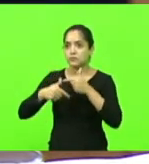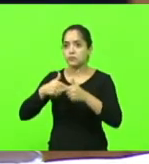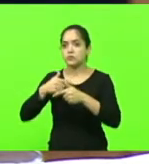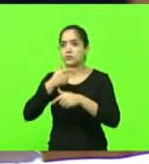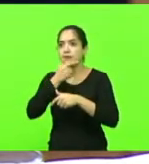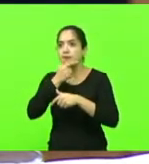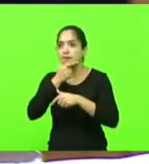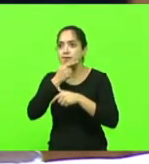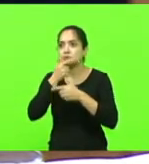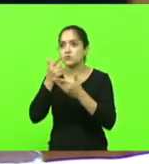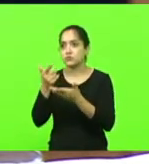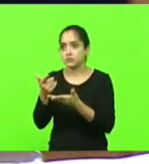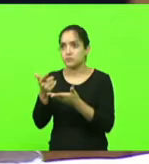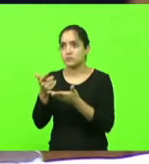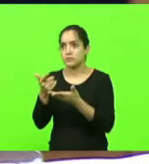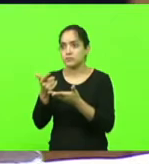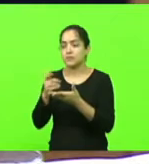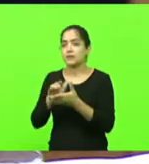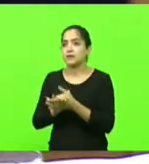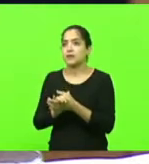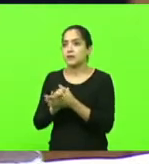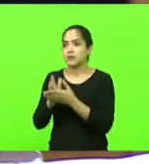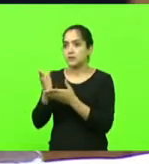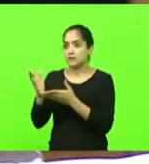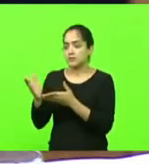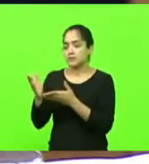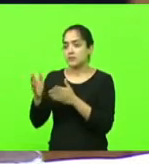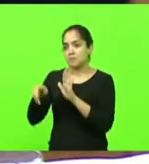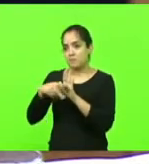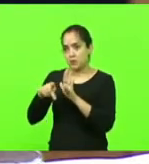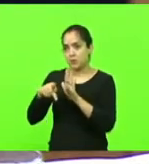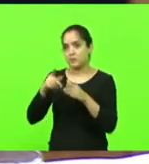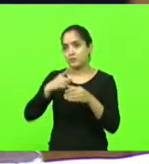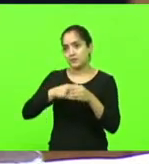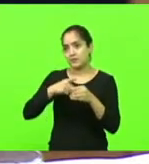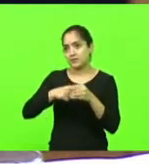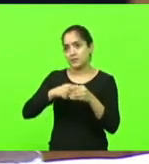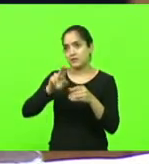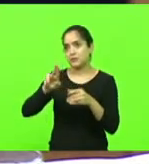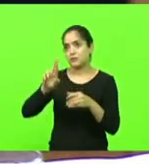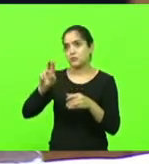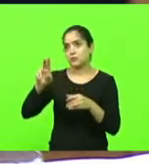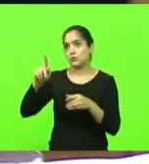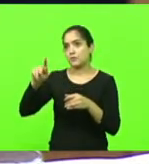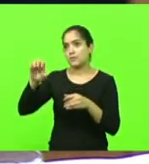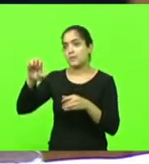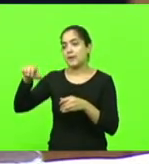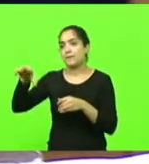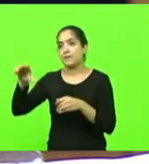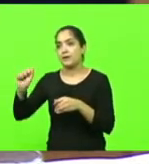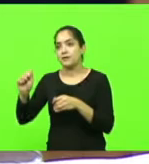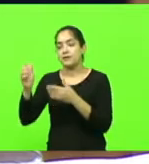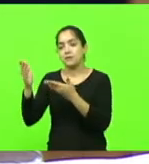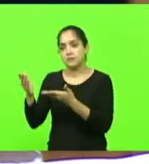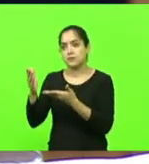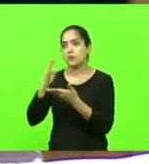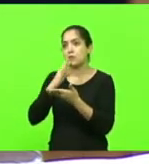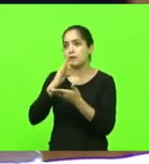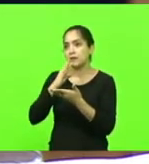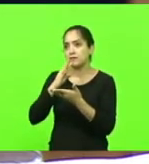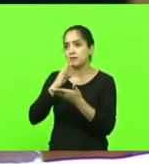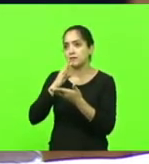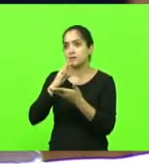de, né, de Urupema, nosso colega, Leão Baio, de Urupema está vendendo,